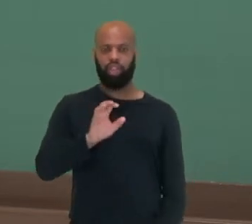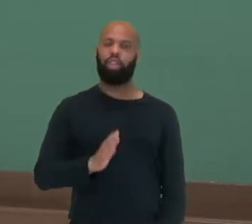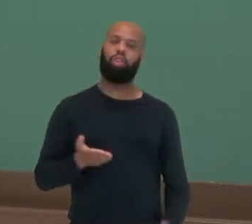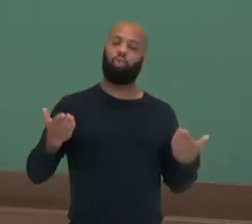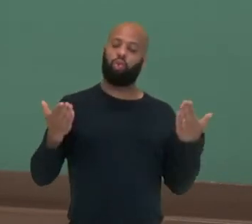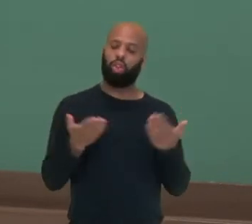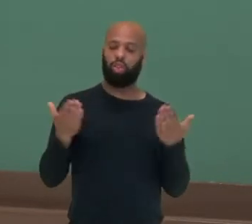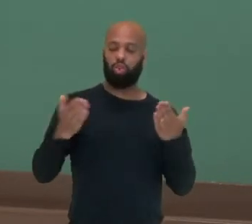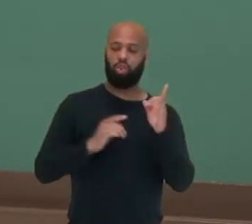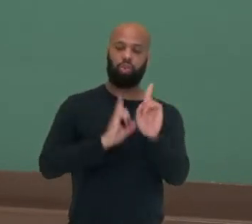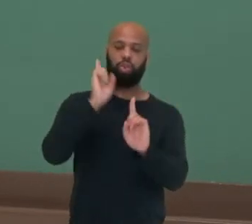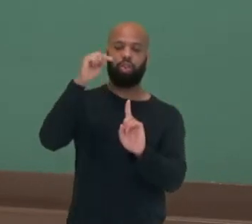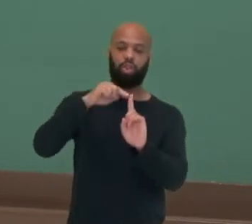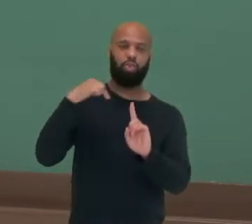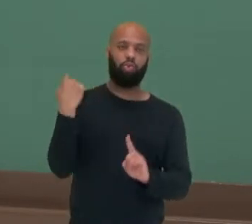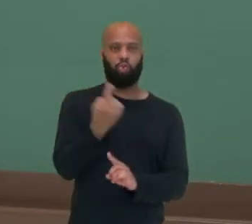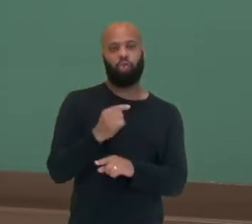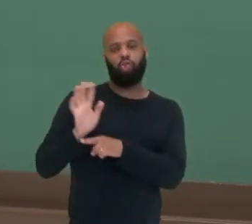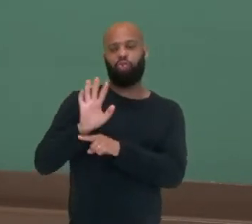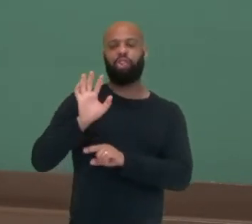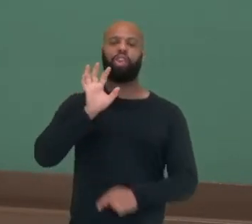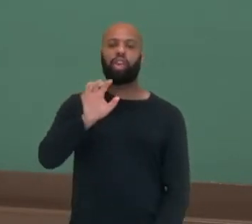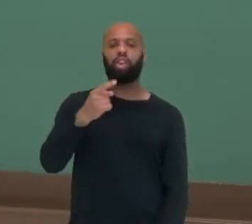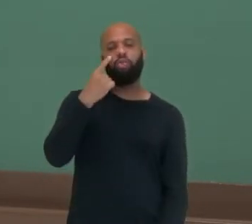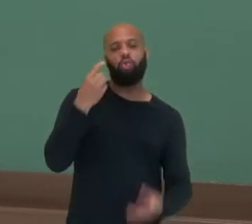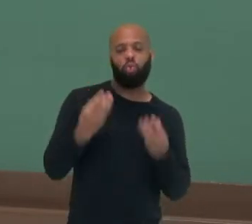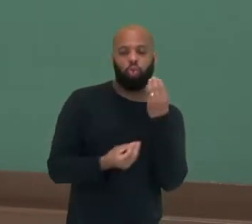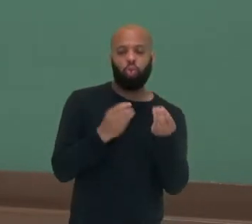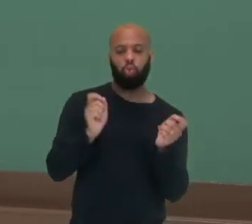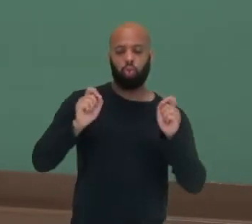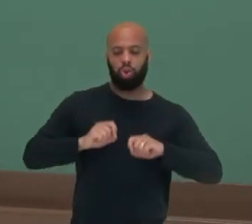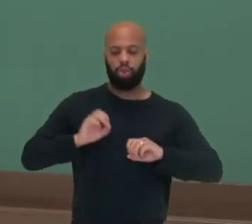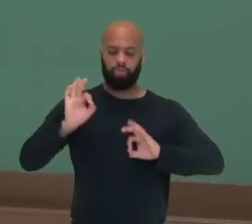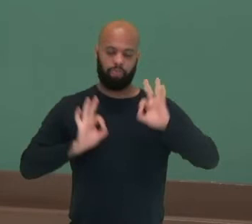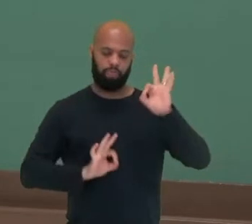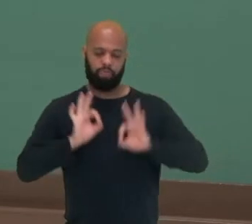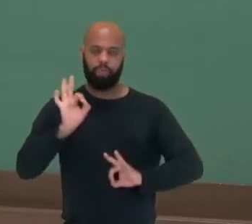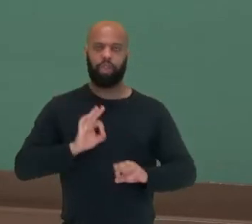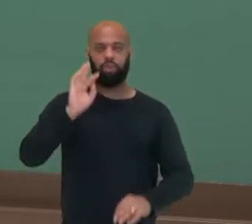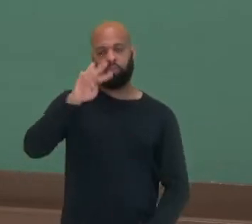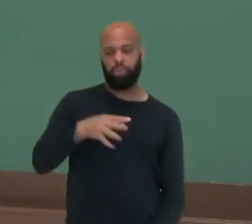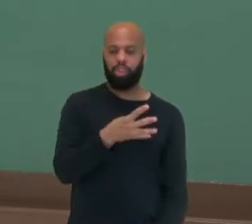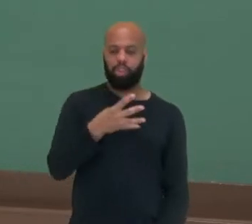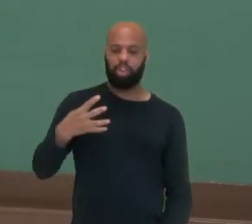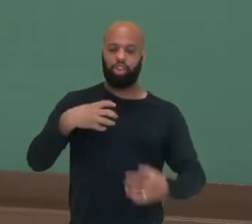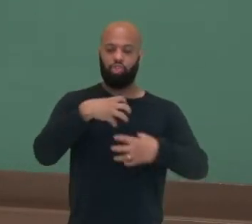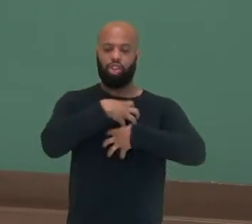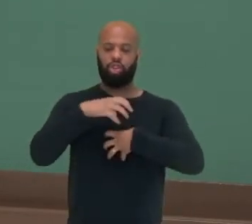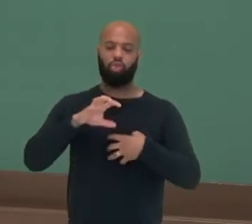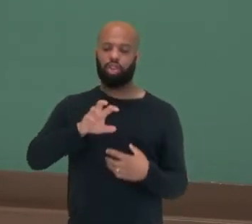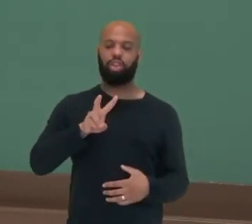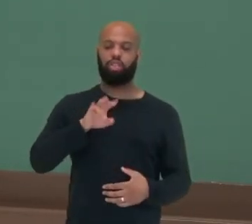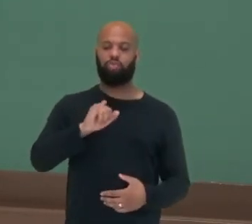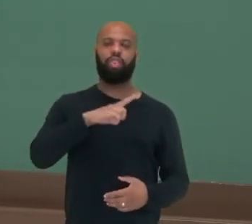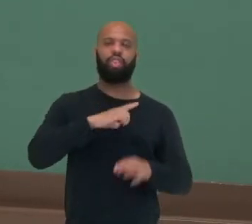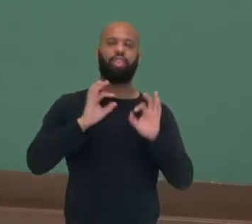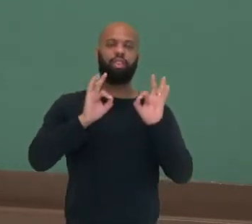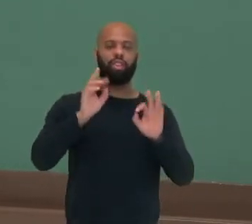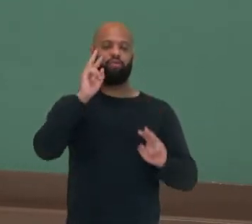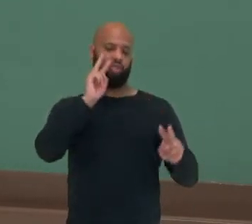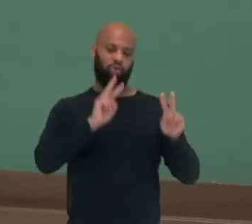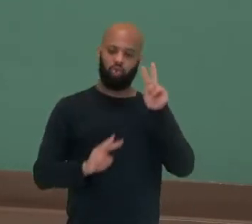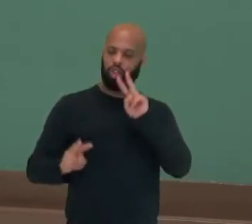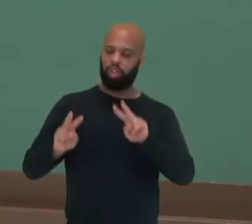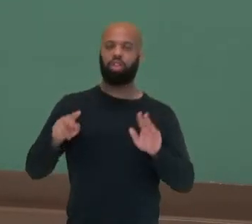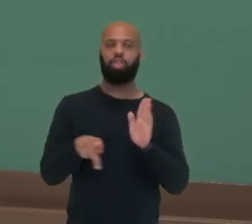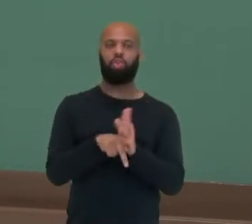nossa ideia deste vídeo. Ver como a gente pode organizar uma planilha para a gente ter exatamente a visualização